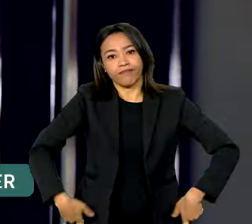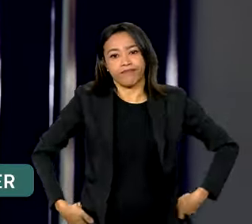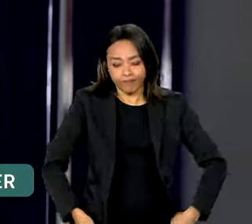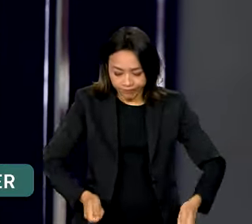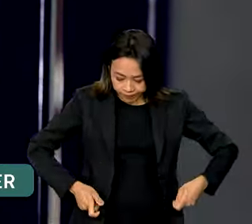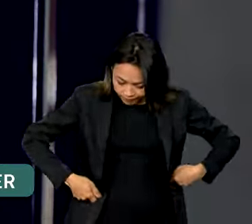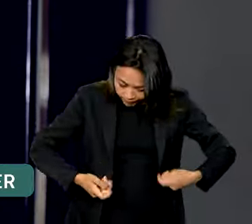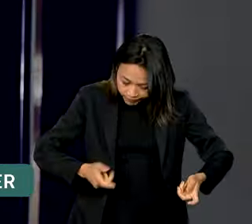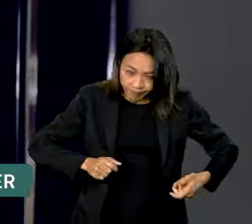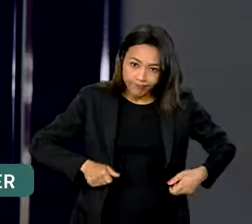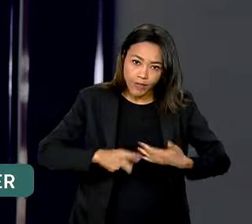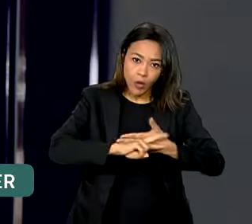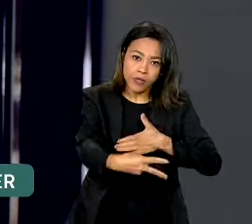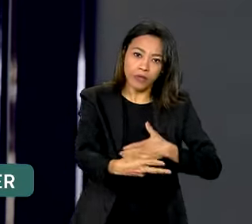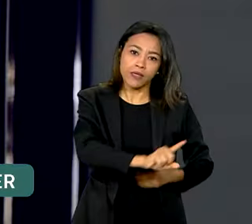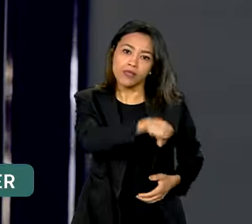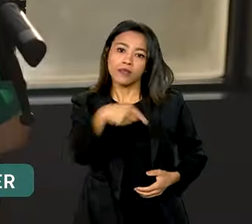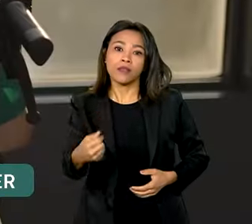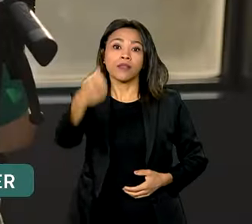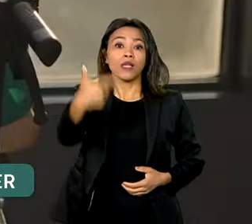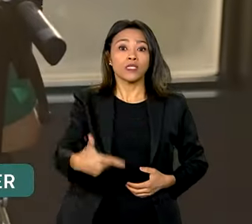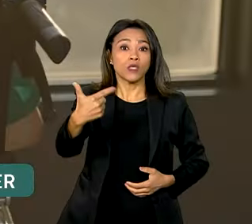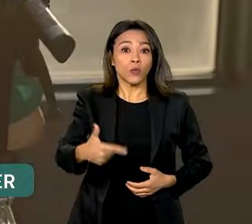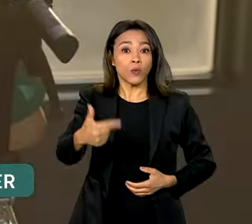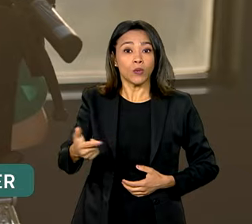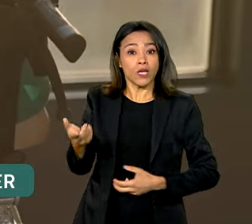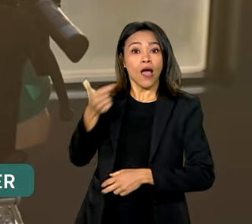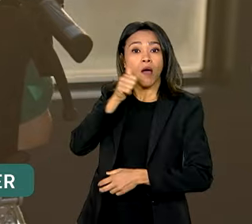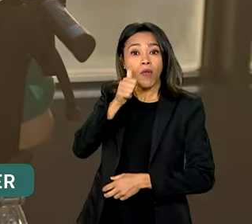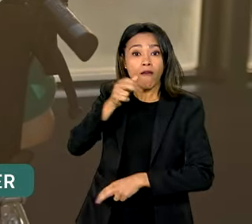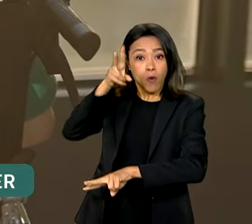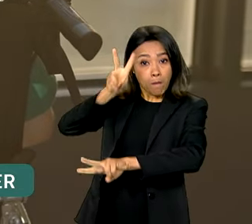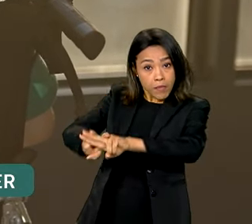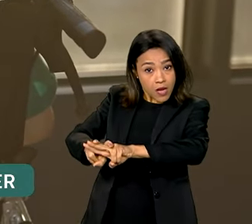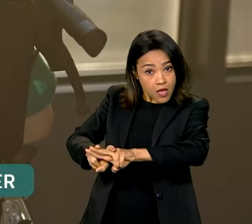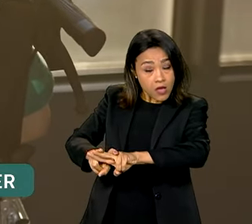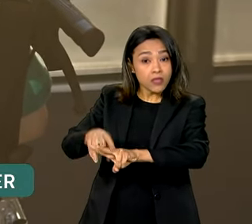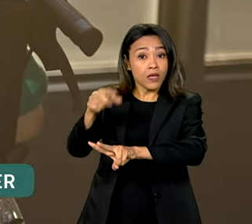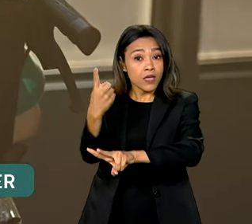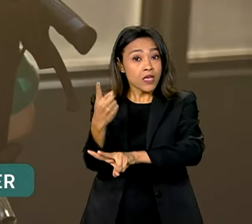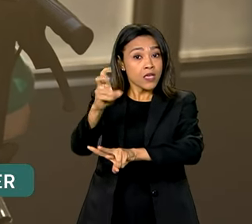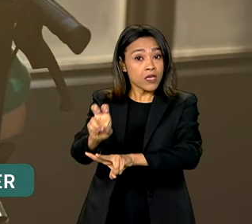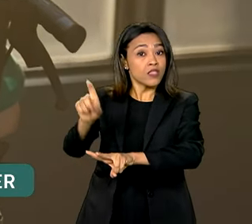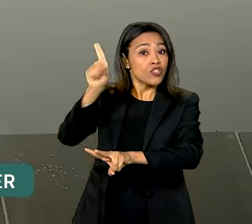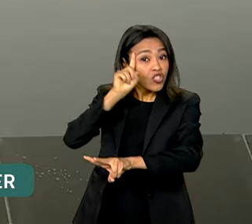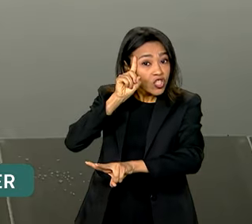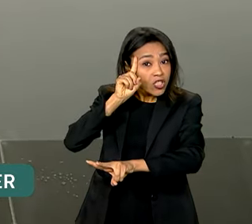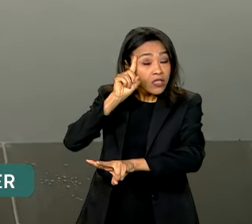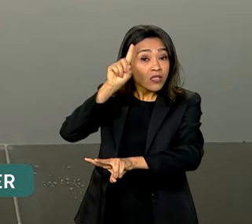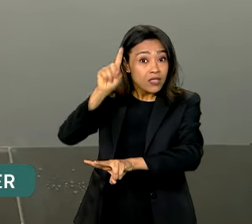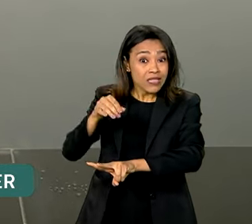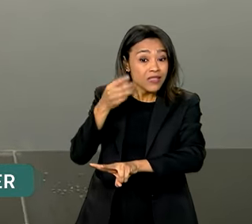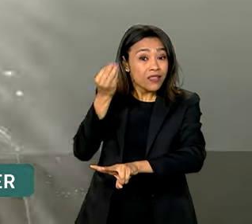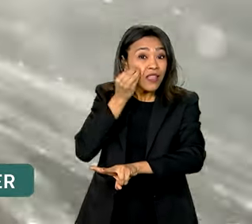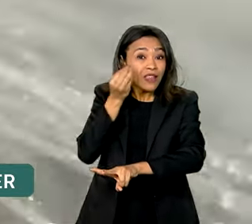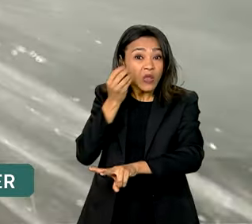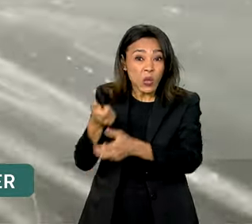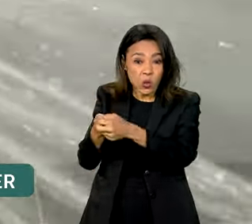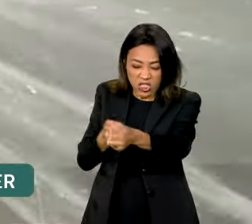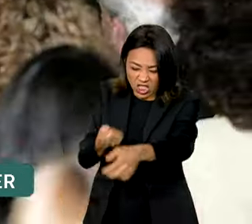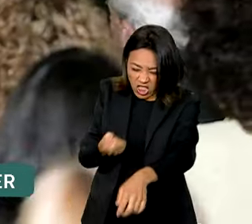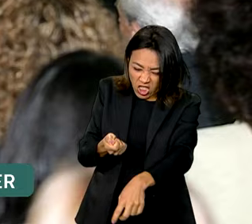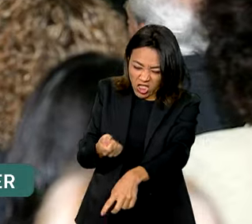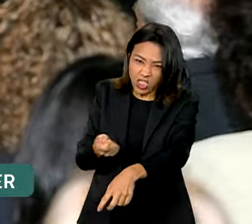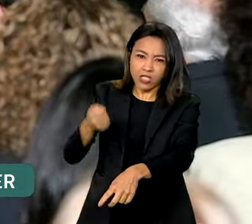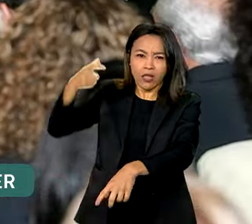rodas. Na segunda, ele a manteve em cárcere privado durante 15 dias e tentou eletrocutá-la durante o